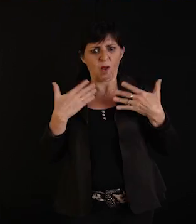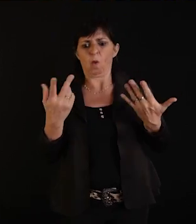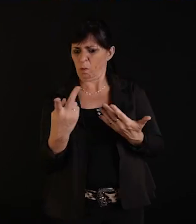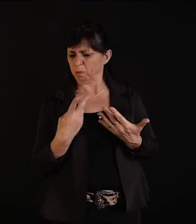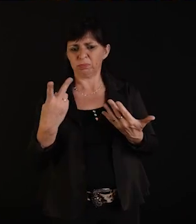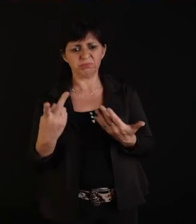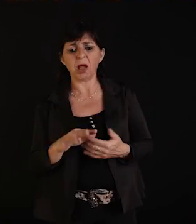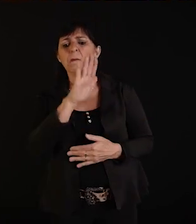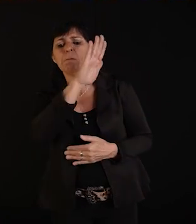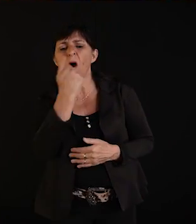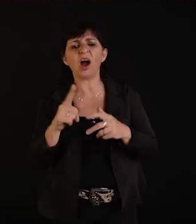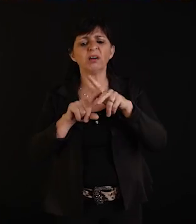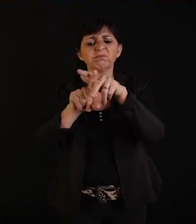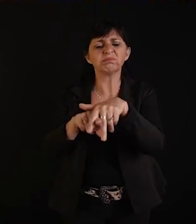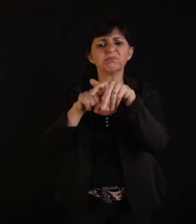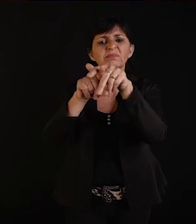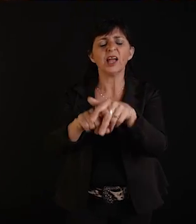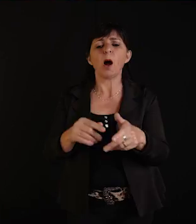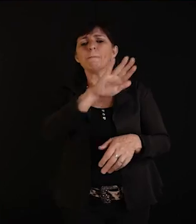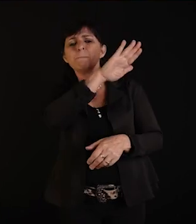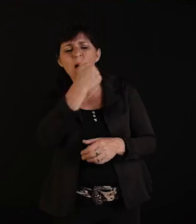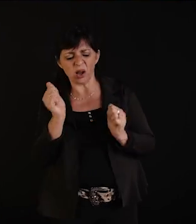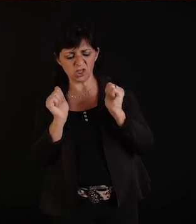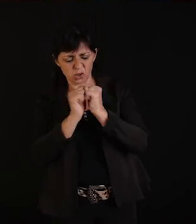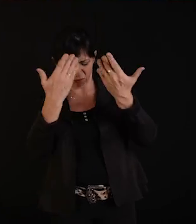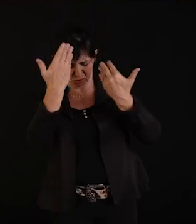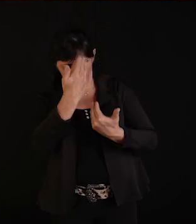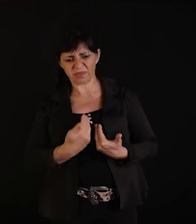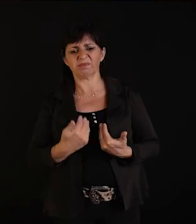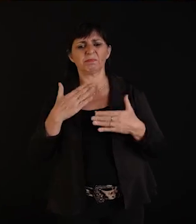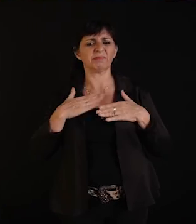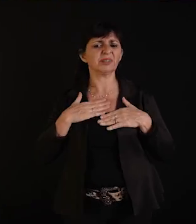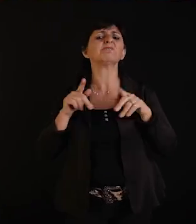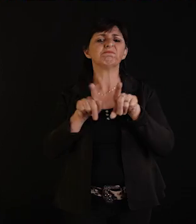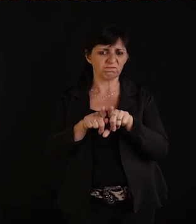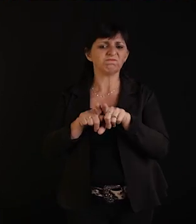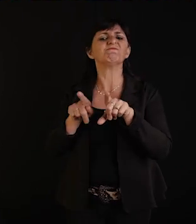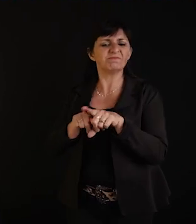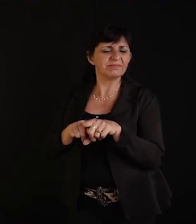quando morre um cavalo, morre um pedaço de mim.